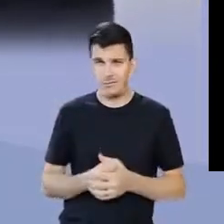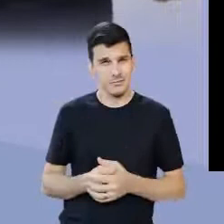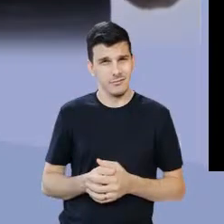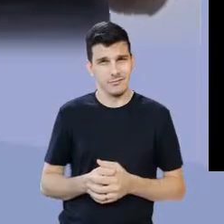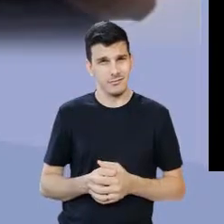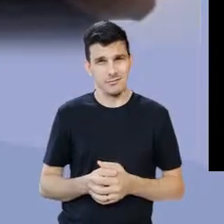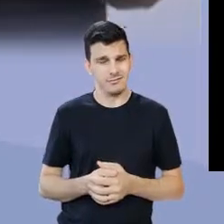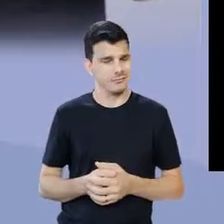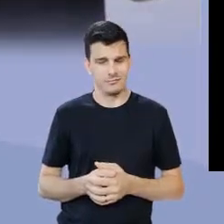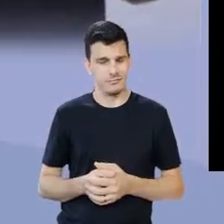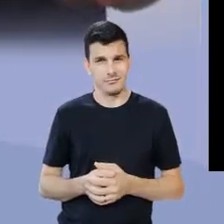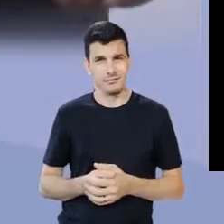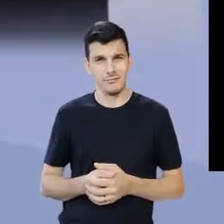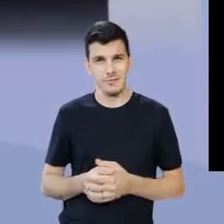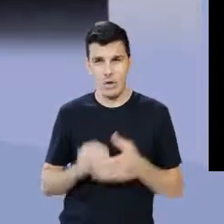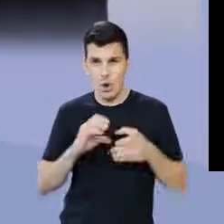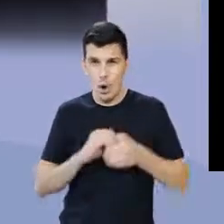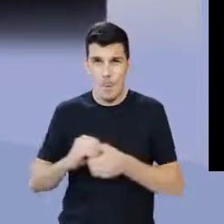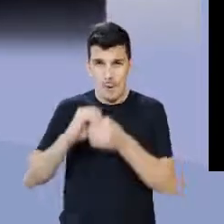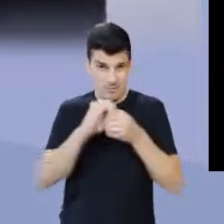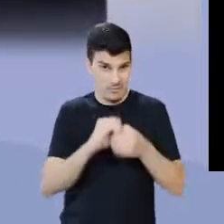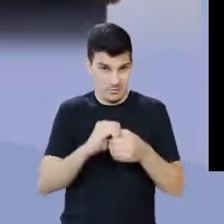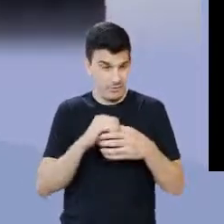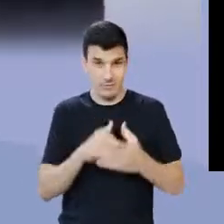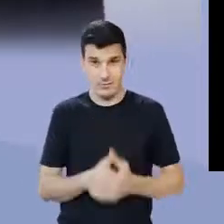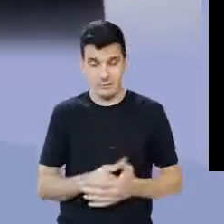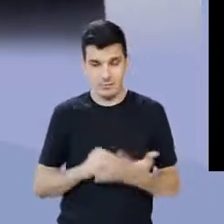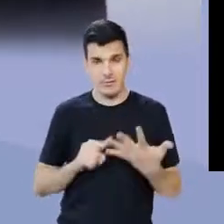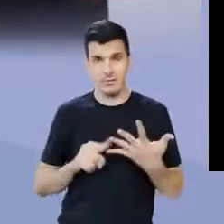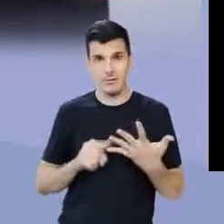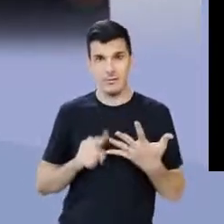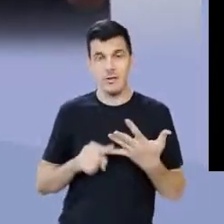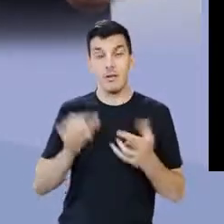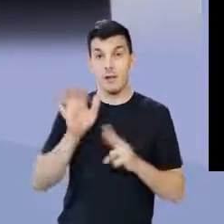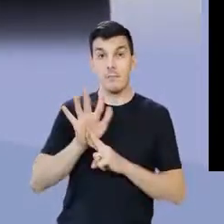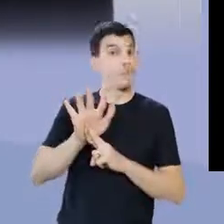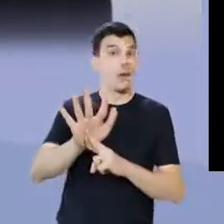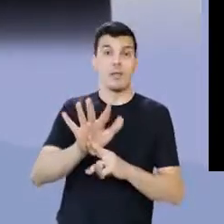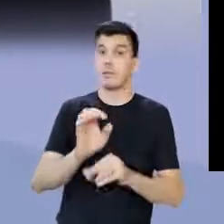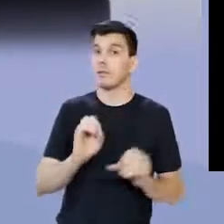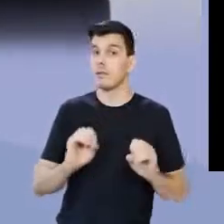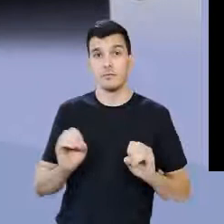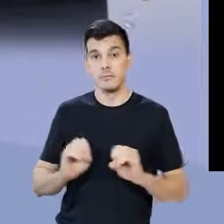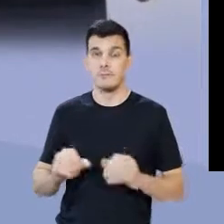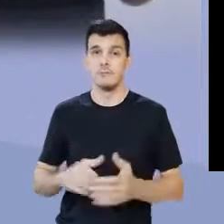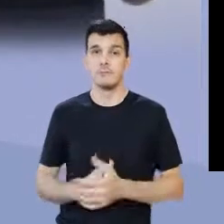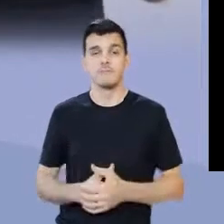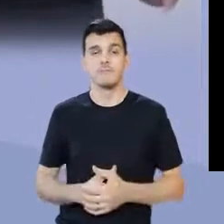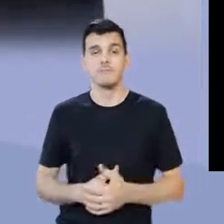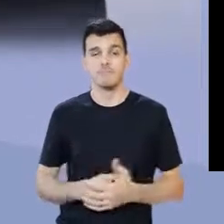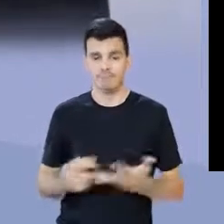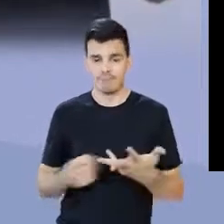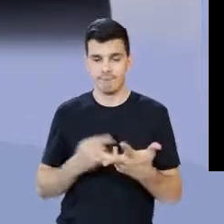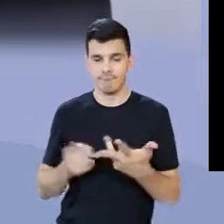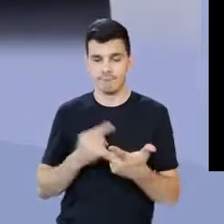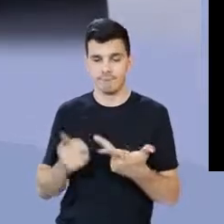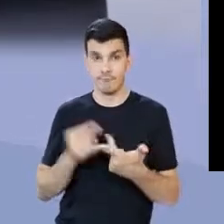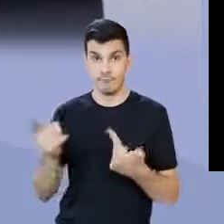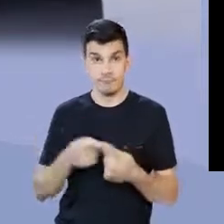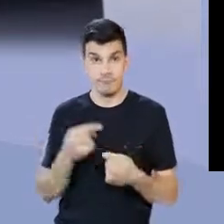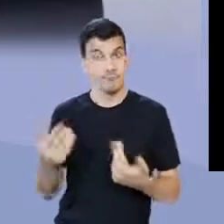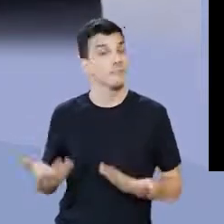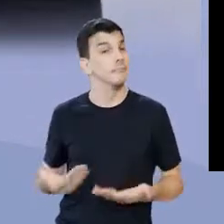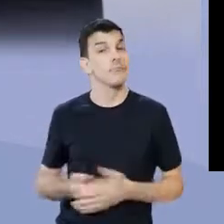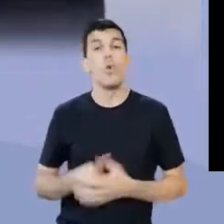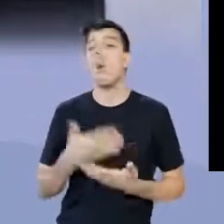essa noção de corporativismo. Eles só juntavam na política. Representativa? Não, essa você não pode marcar. Representativa é a